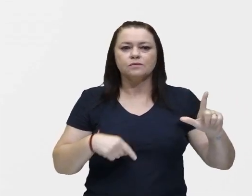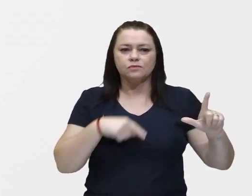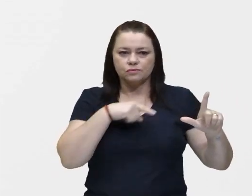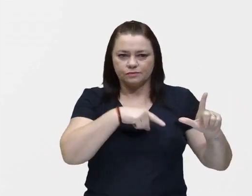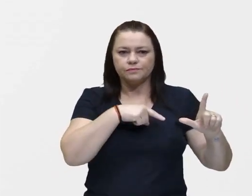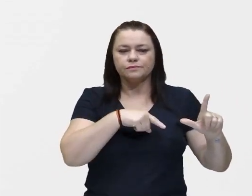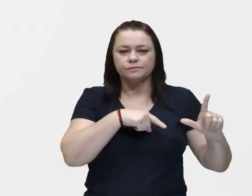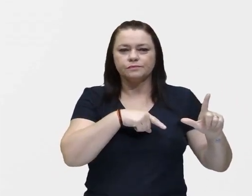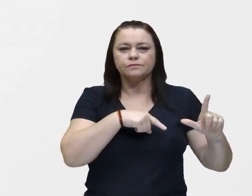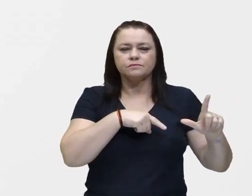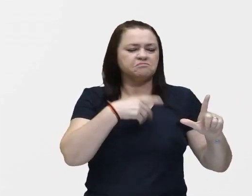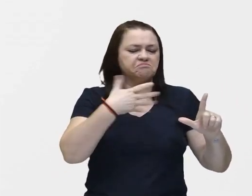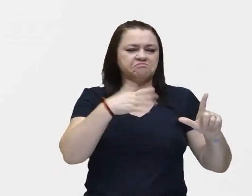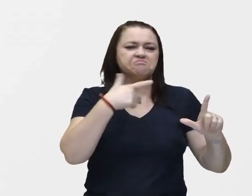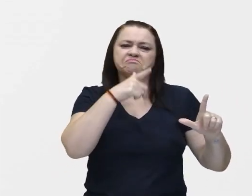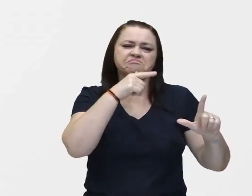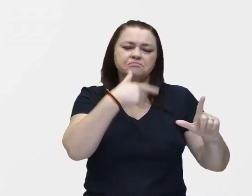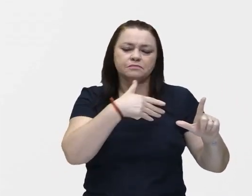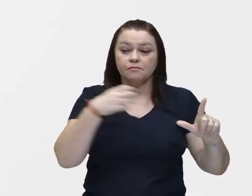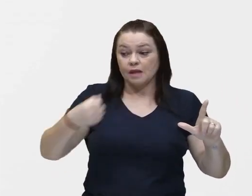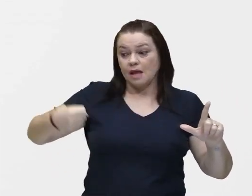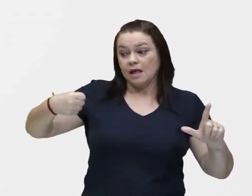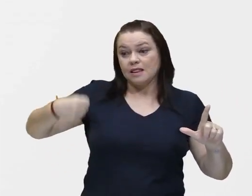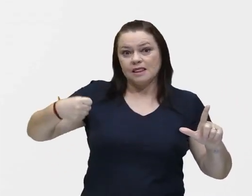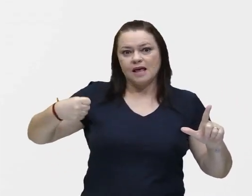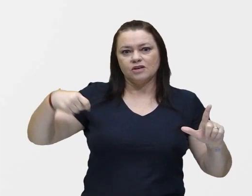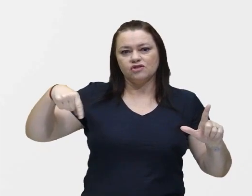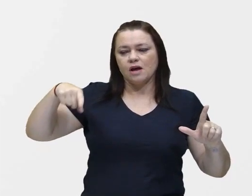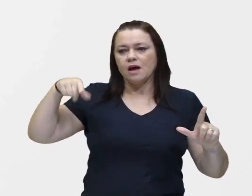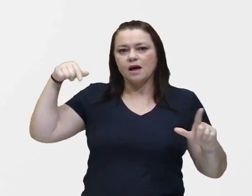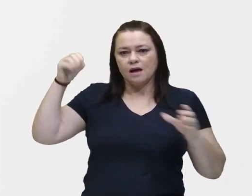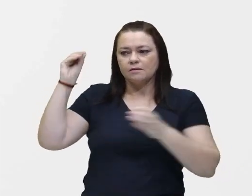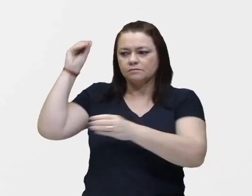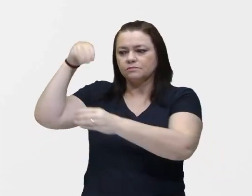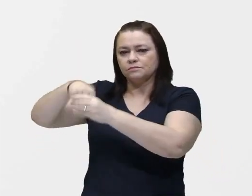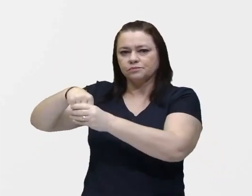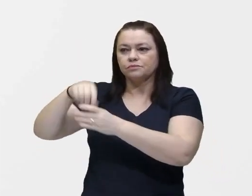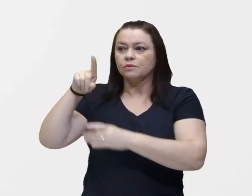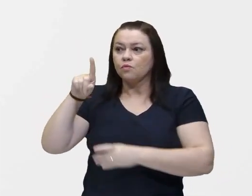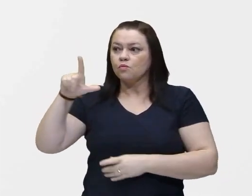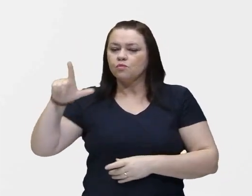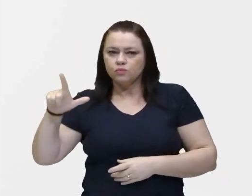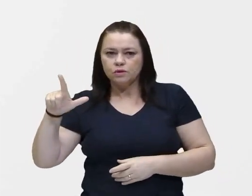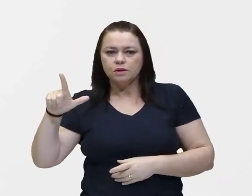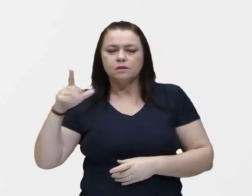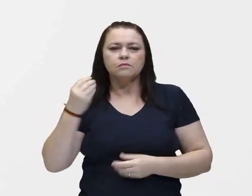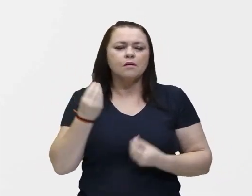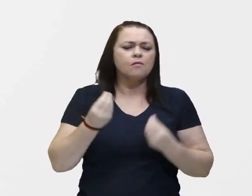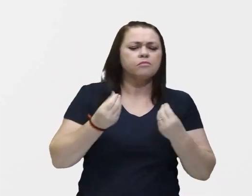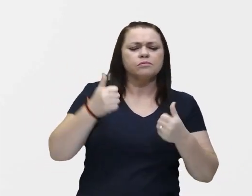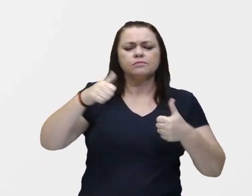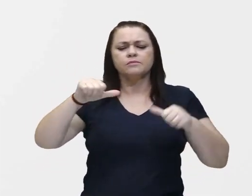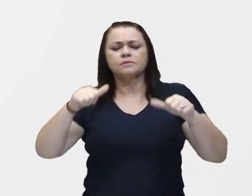mililitros de um certo líquido. E a jarra cabem 1 litro. Então vamos analisar aqui esse problema.